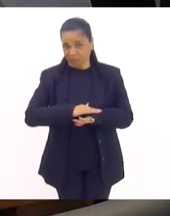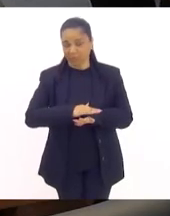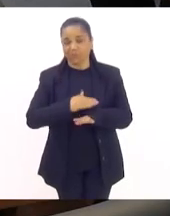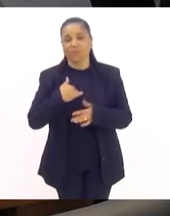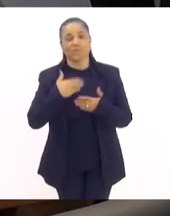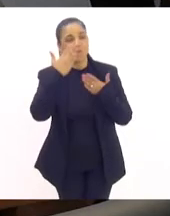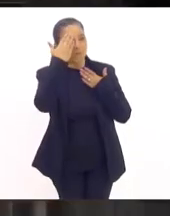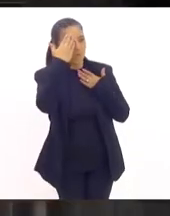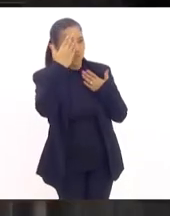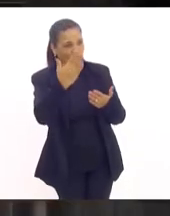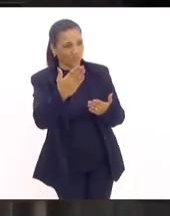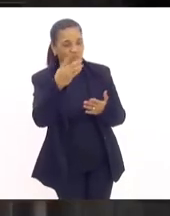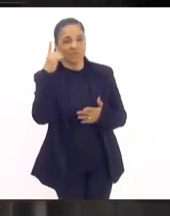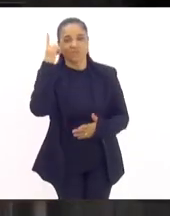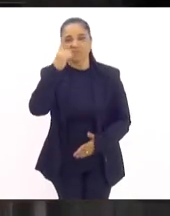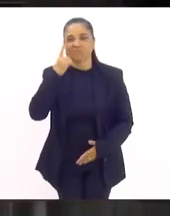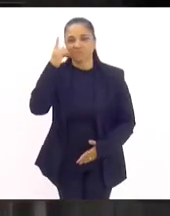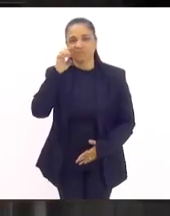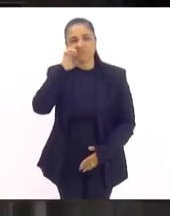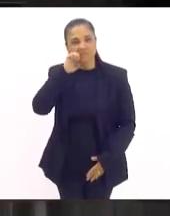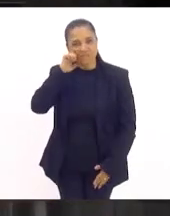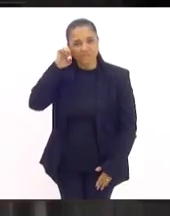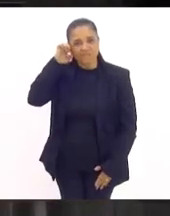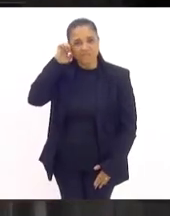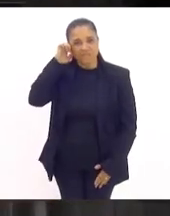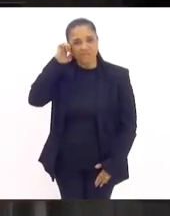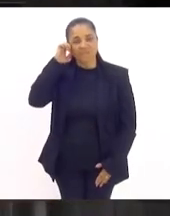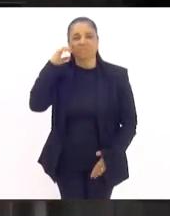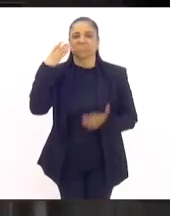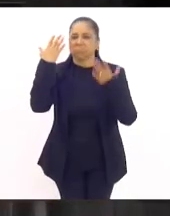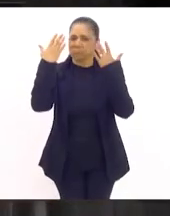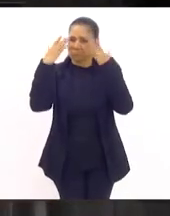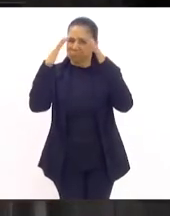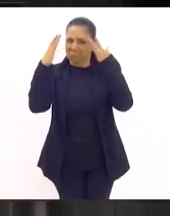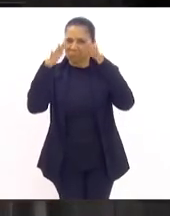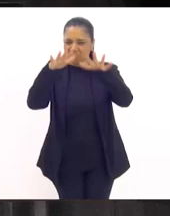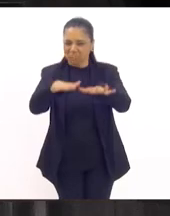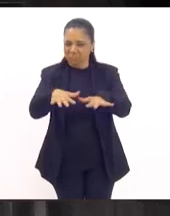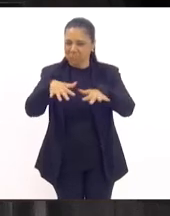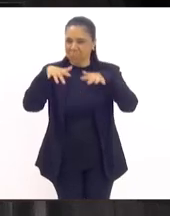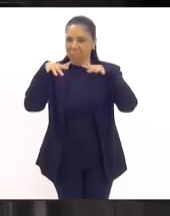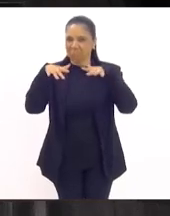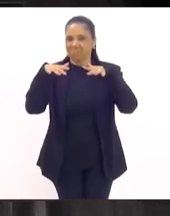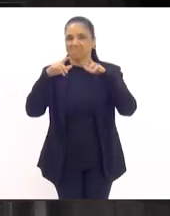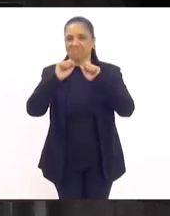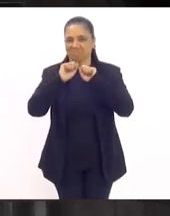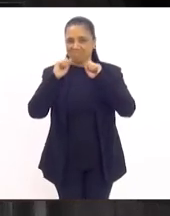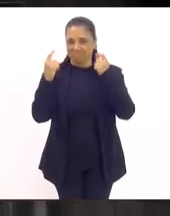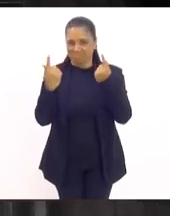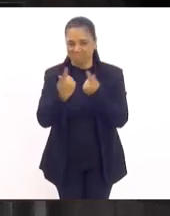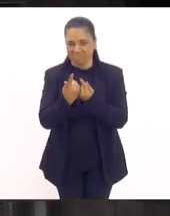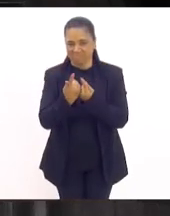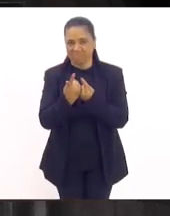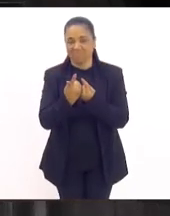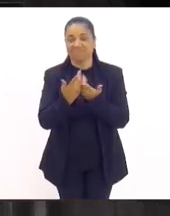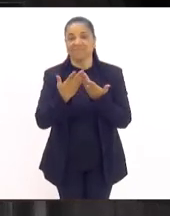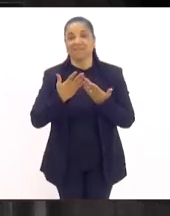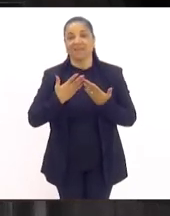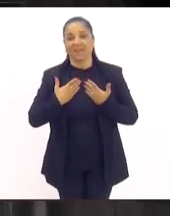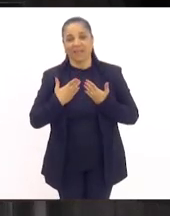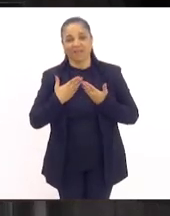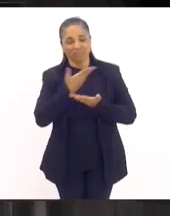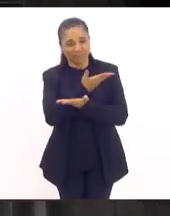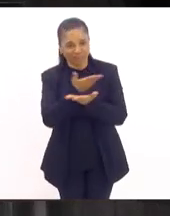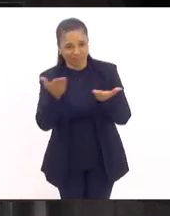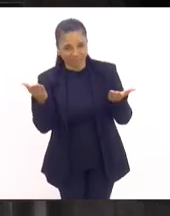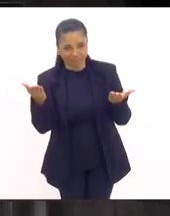Obrigado, deputada Élica, quem eu parabenizo por estar aqui presidindo a nossa sessão. E me dirijo a todos